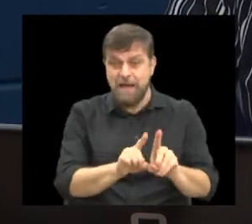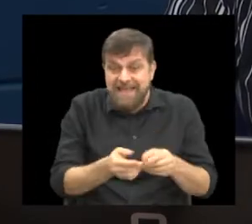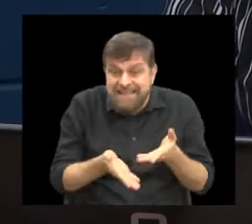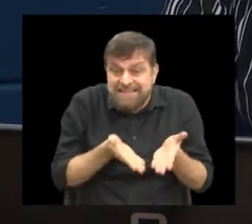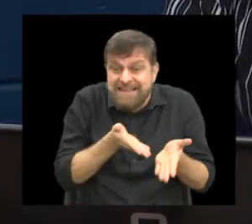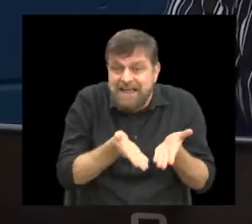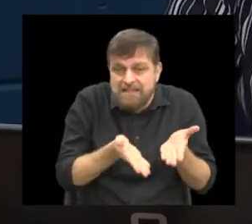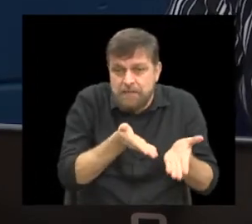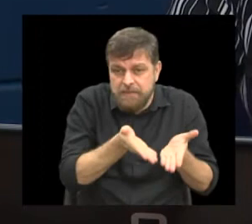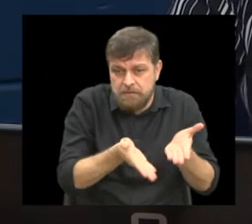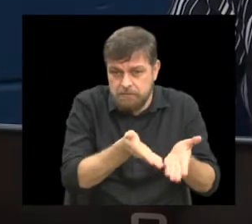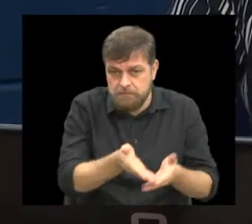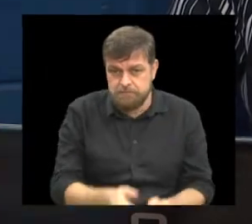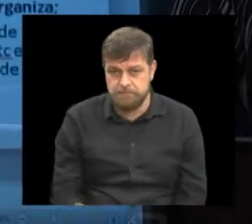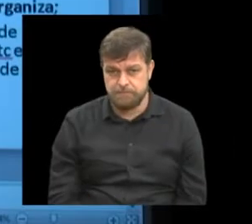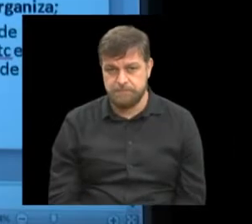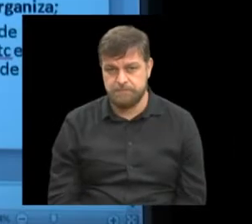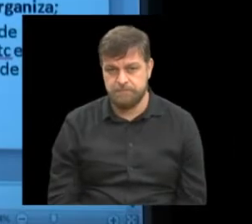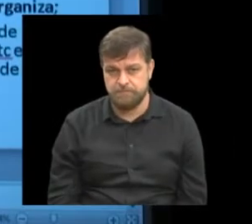tratamento.